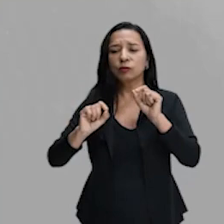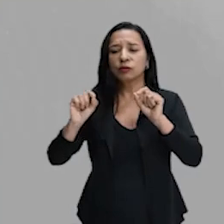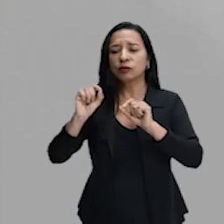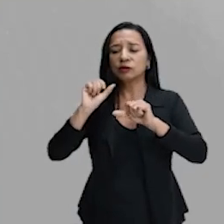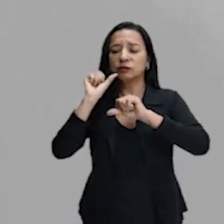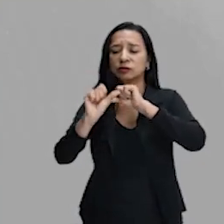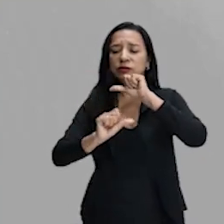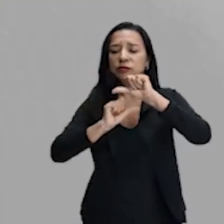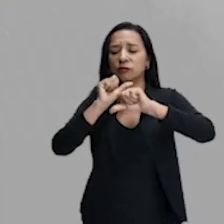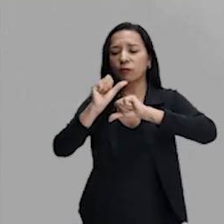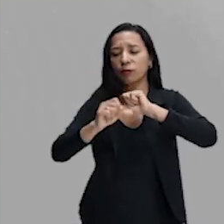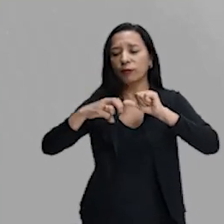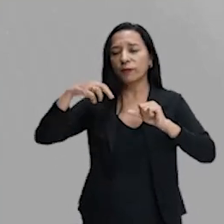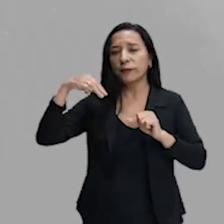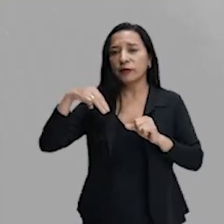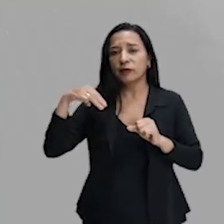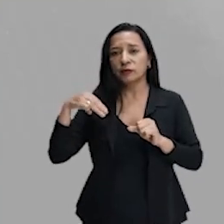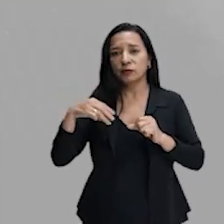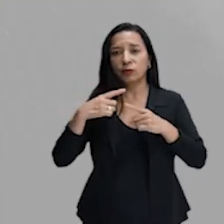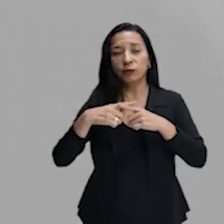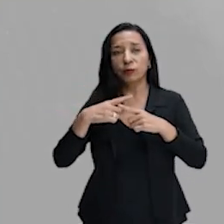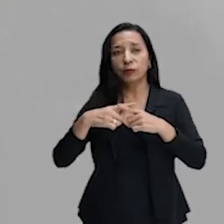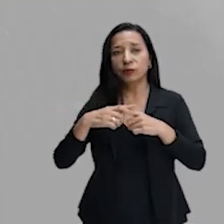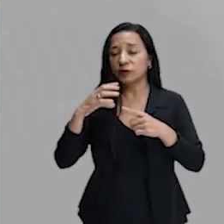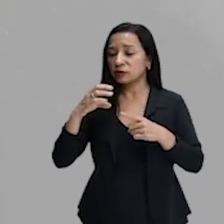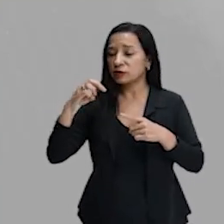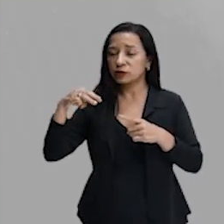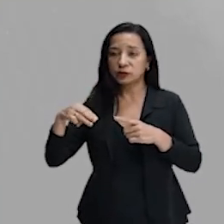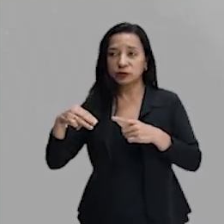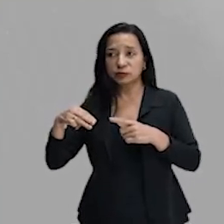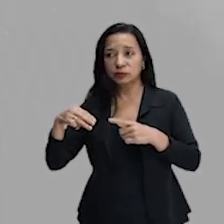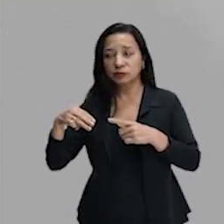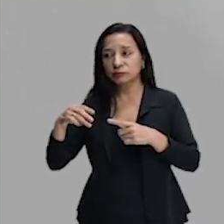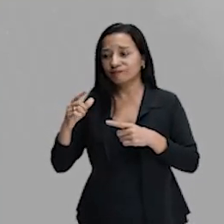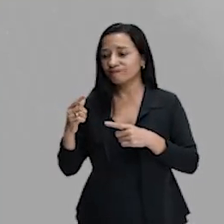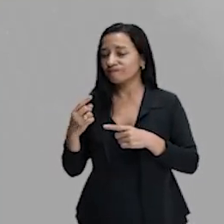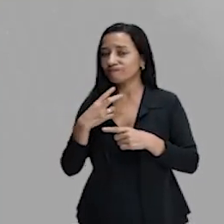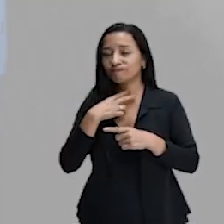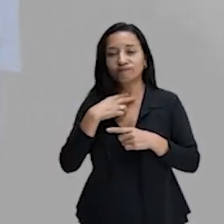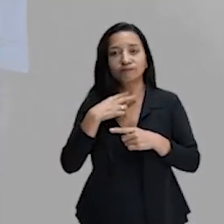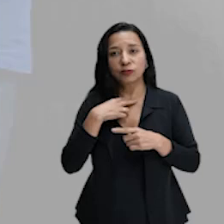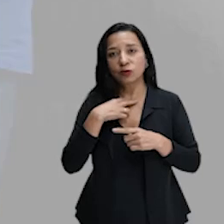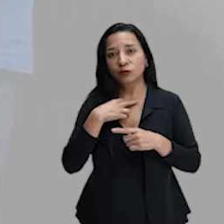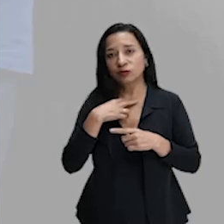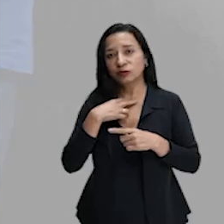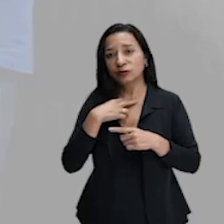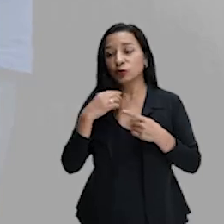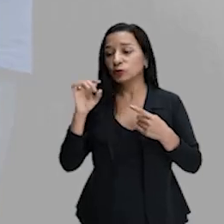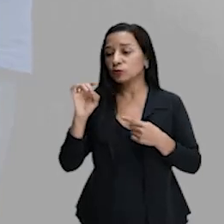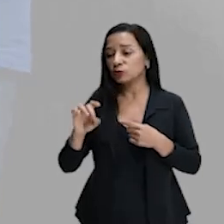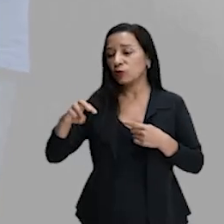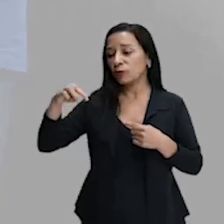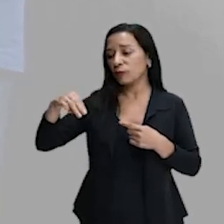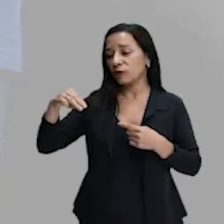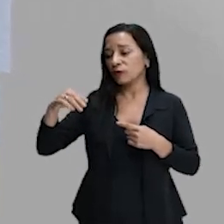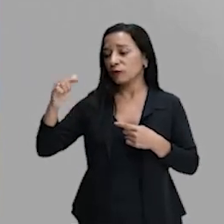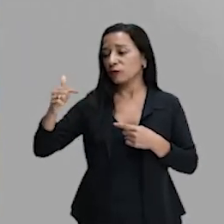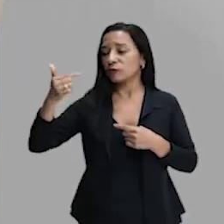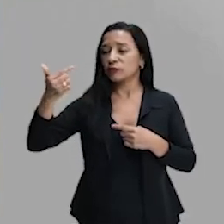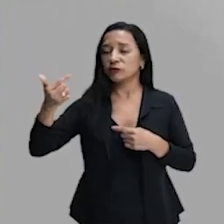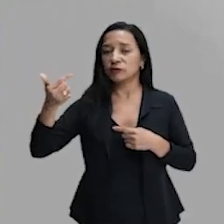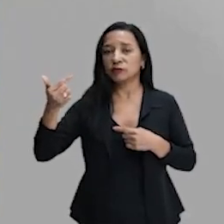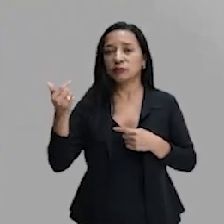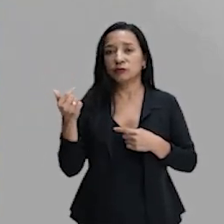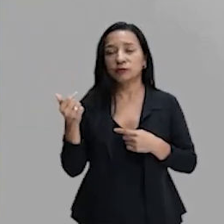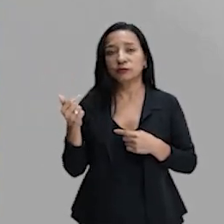transformar para met tá porque a minha área tem met quadado isso aqui é met qu